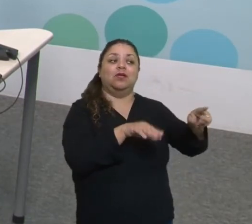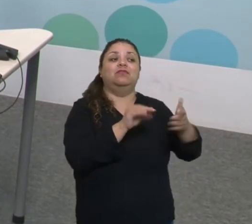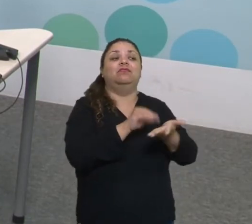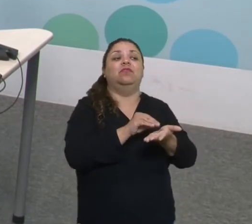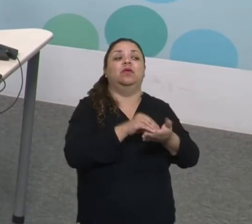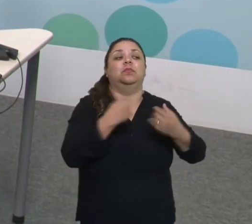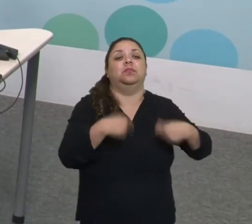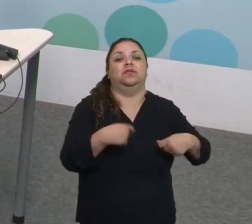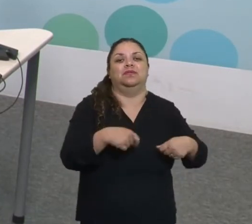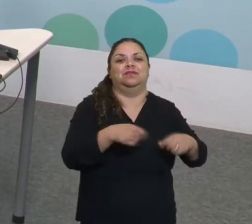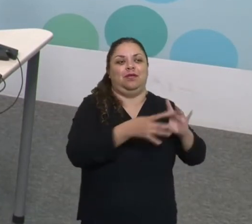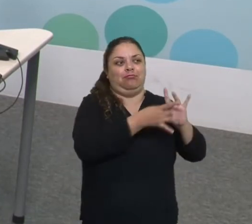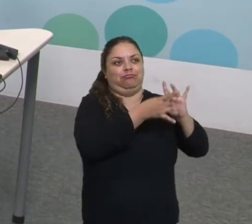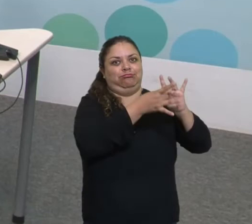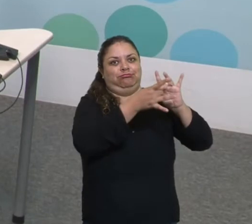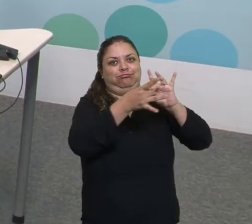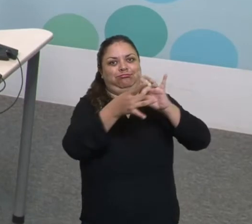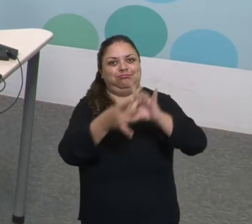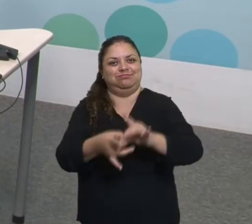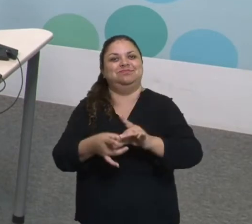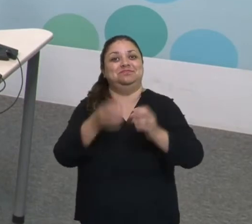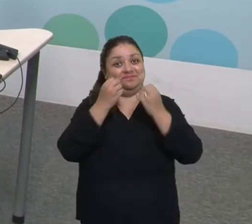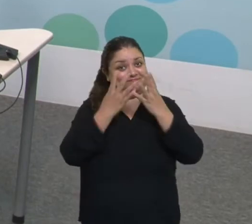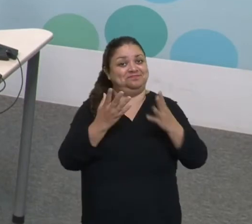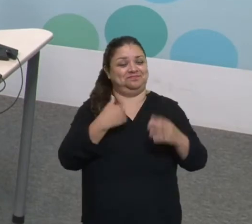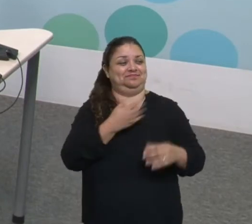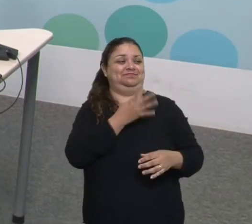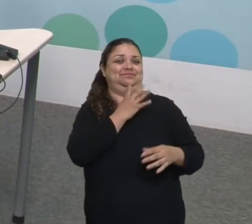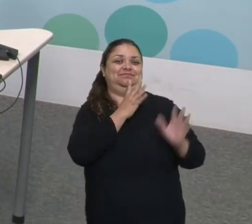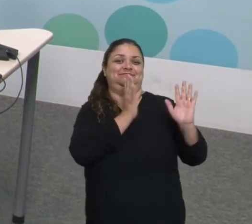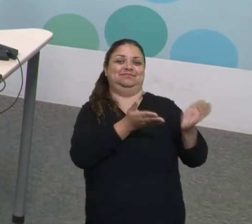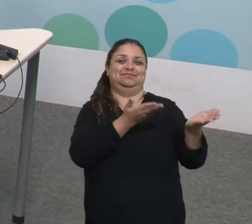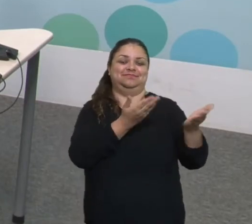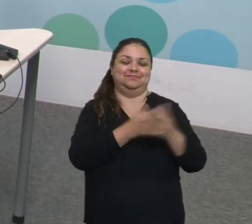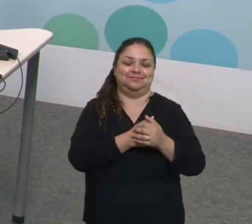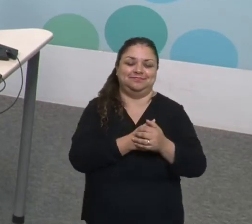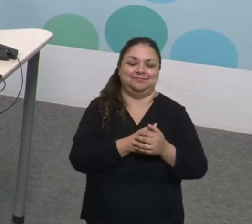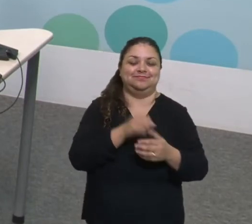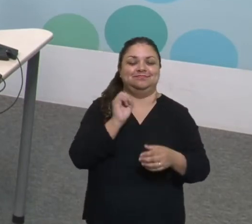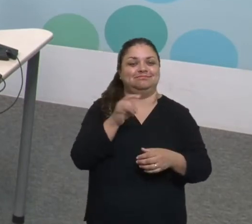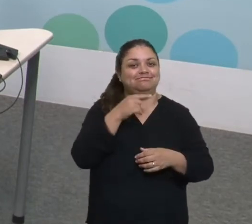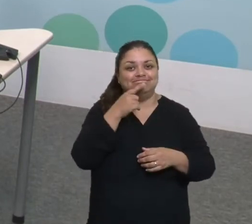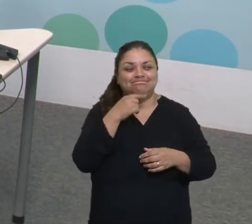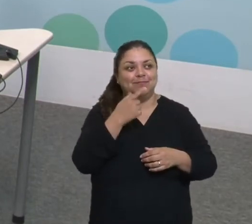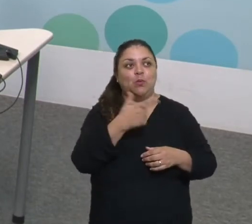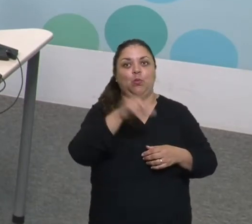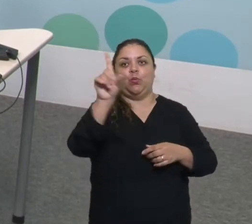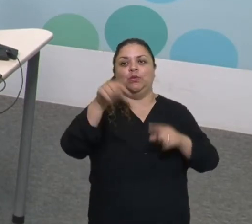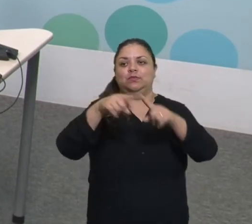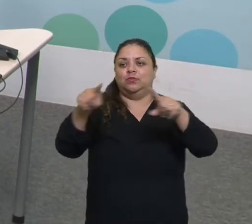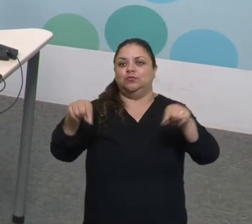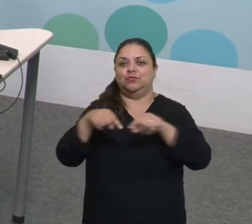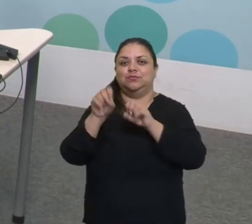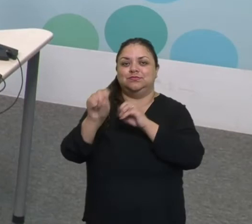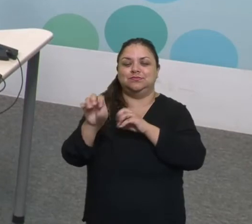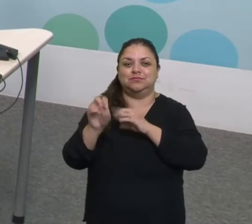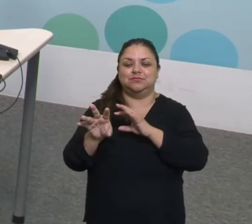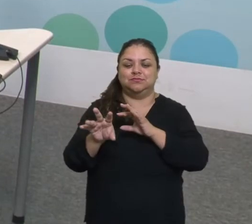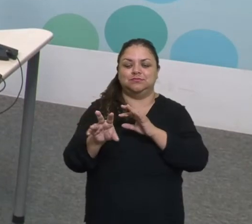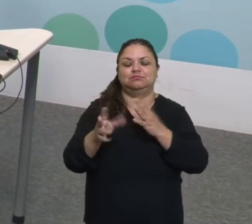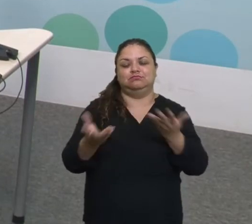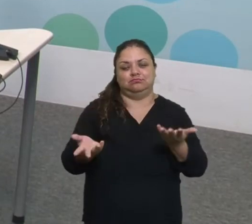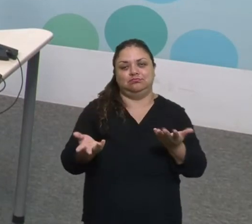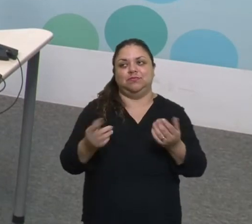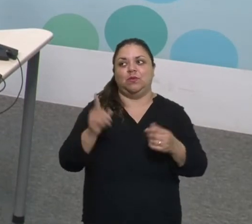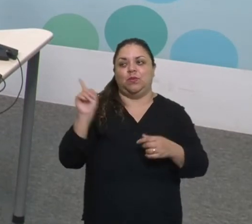ele não gera essa condição Então como que isso pode ser resolvido a gente sabe por exemplo as habilidades que o professor vai